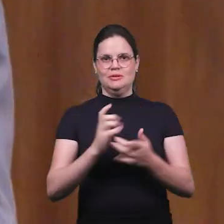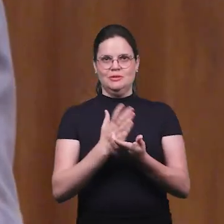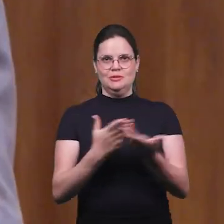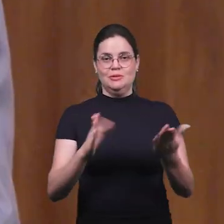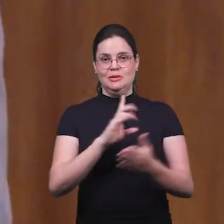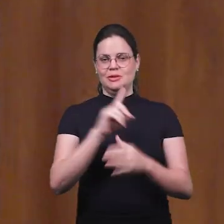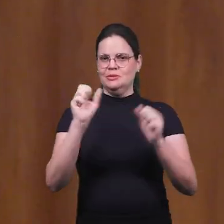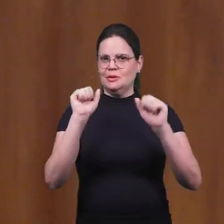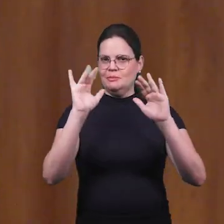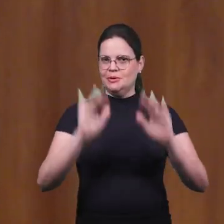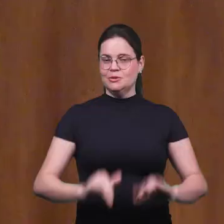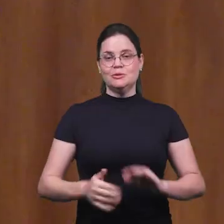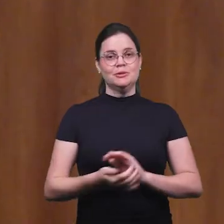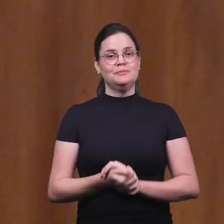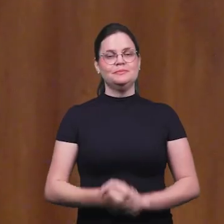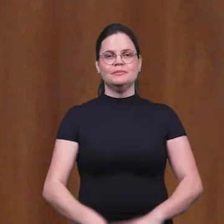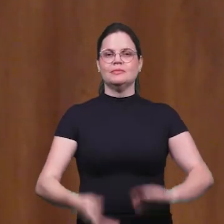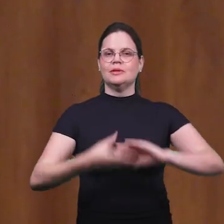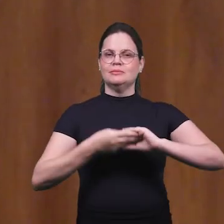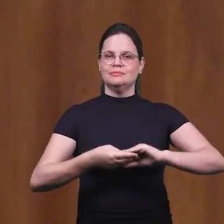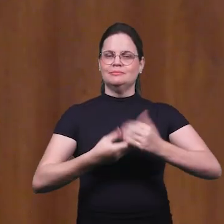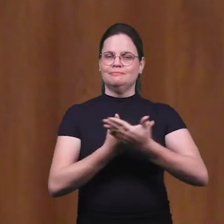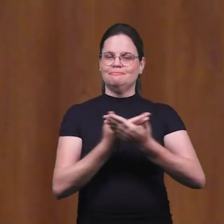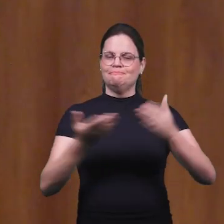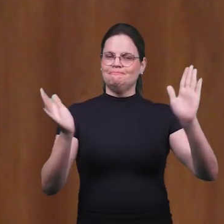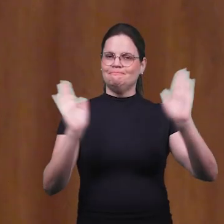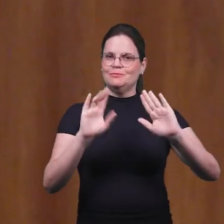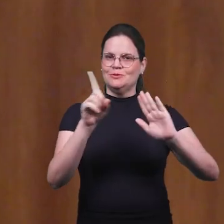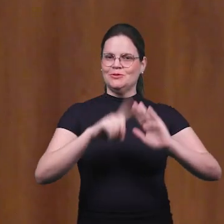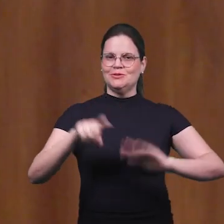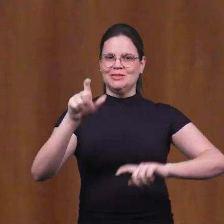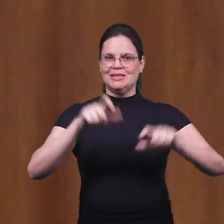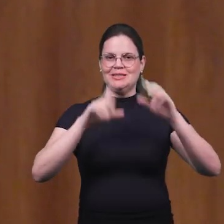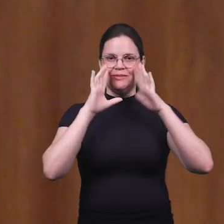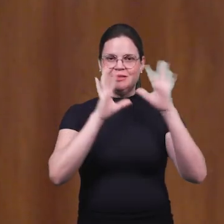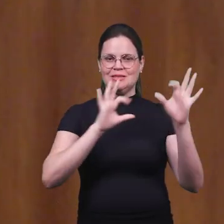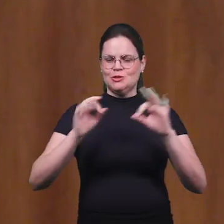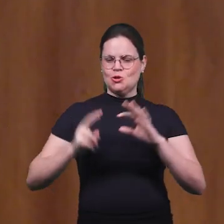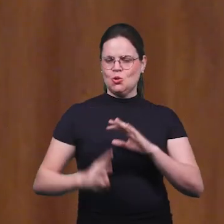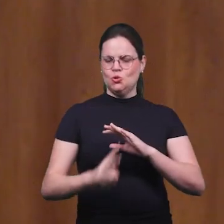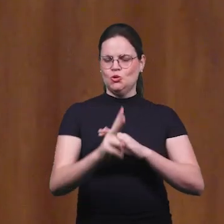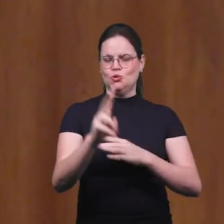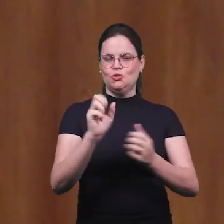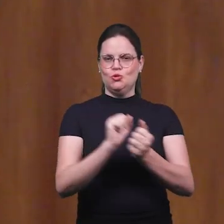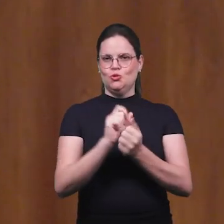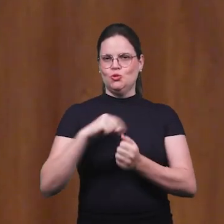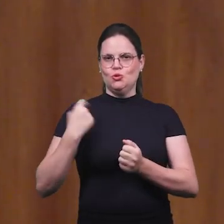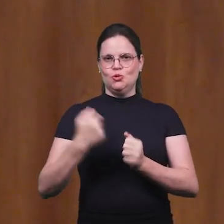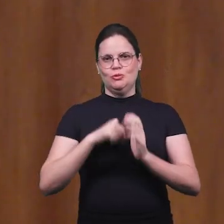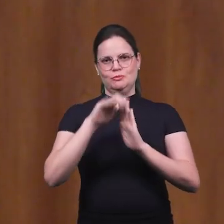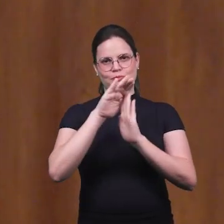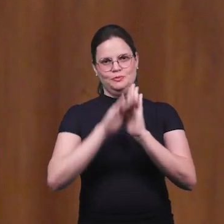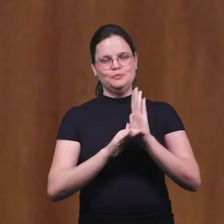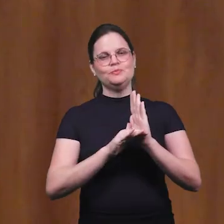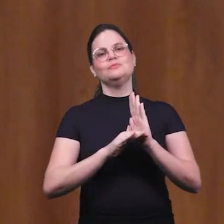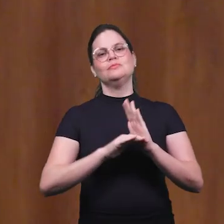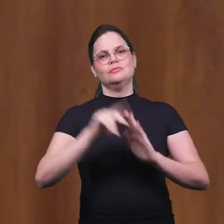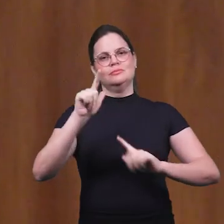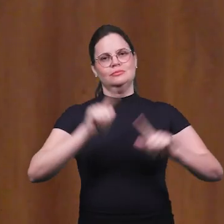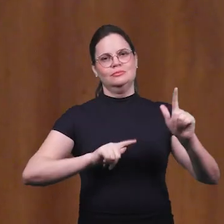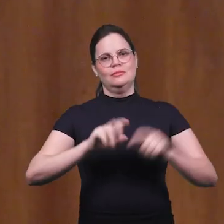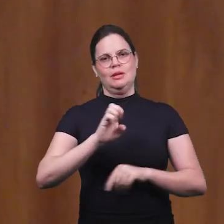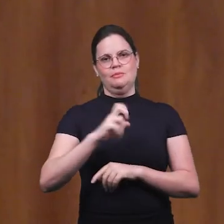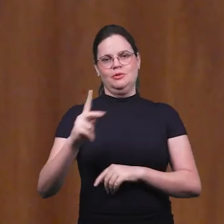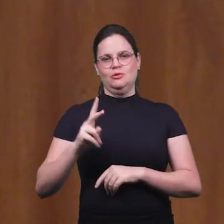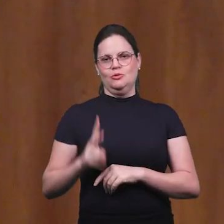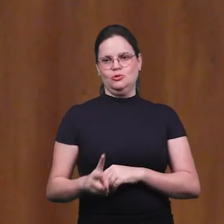Amém. Queremos despedir de todos que nos acompanharam mais esse episódio. Continue conosco, permaneça com os nossos episódios, nós